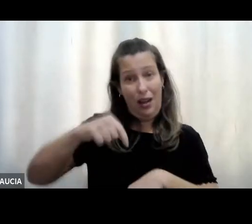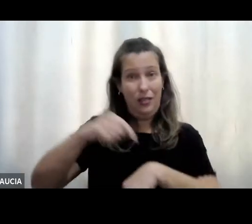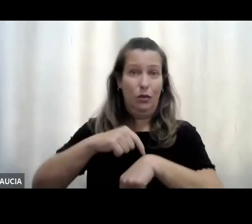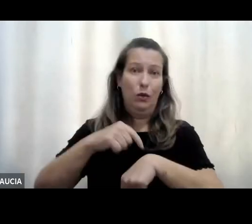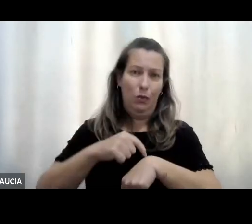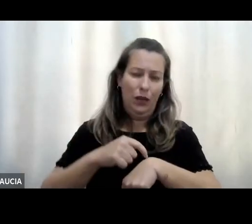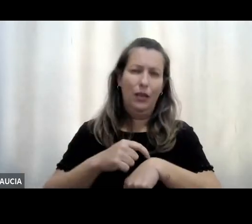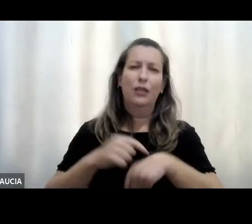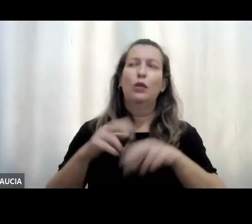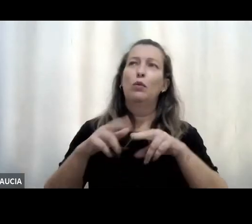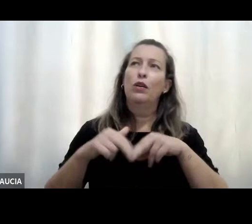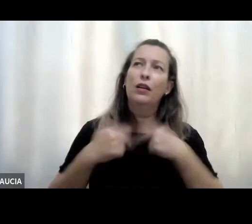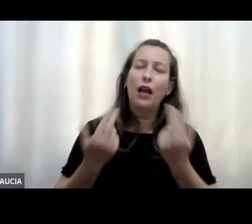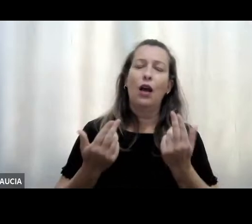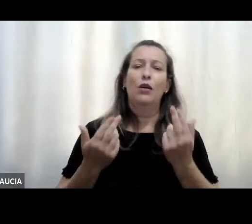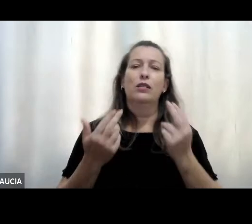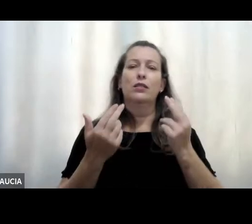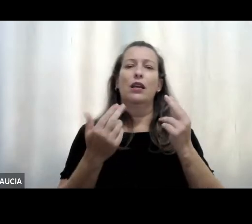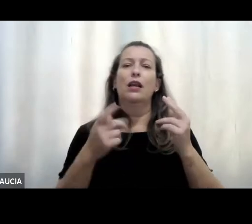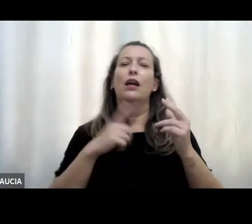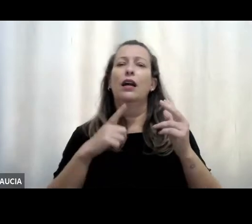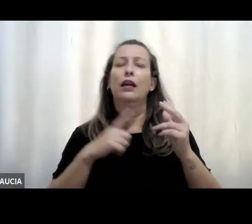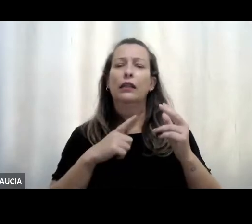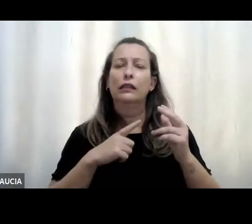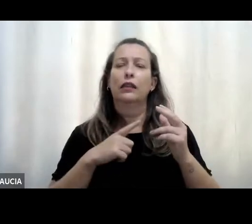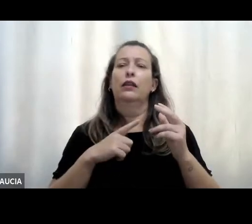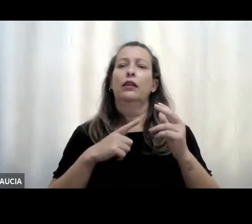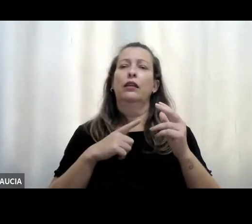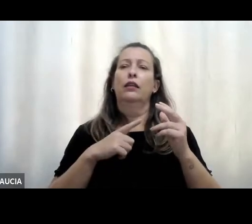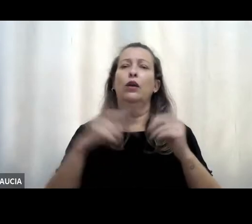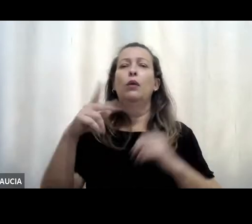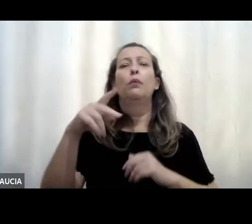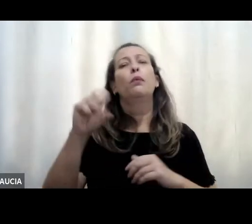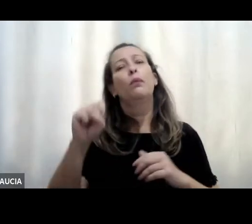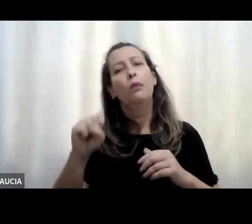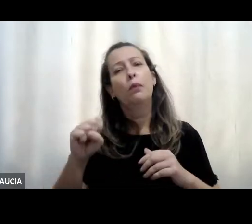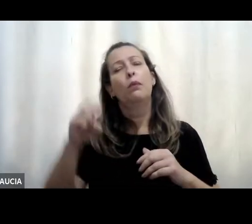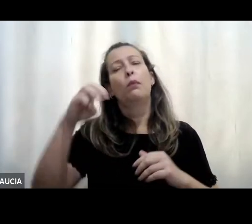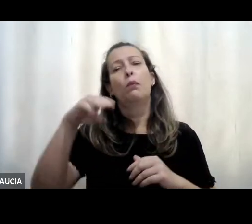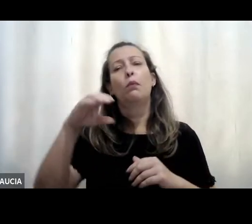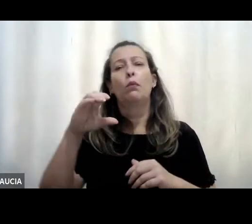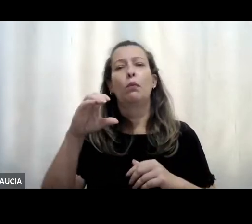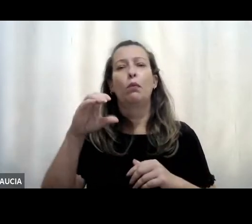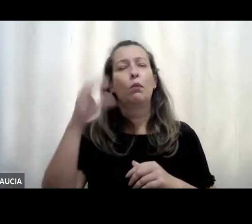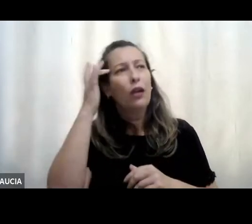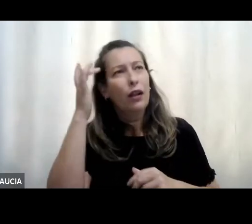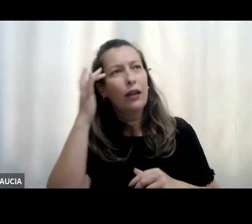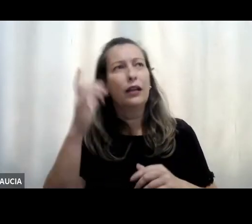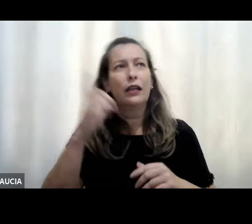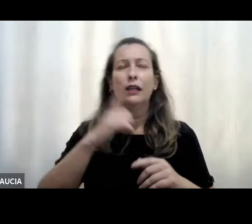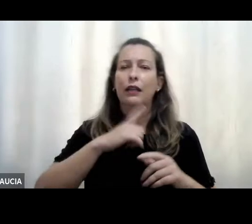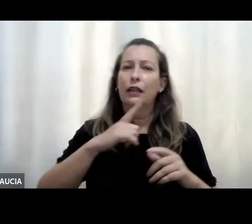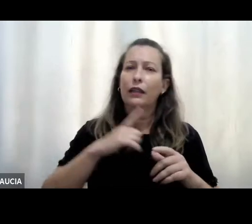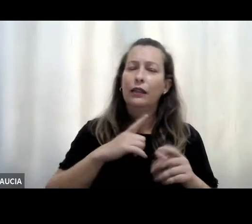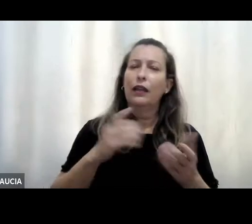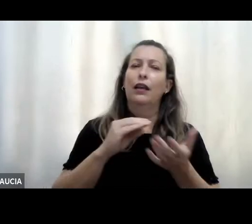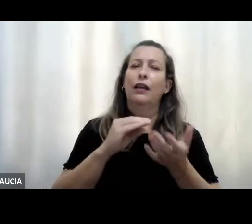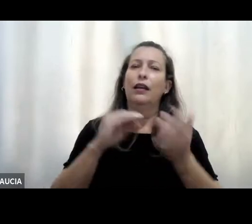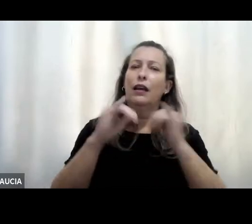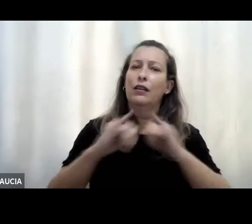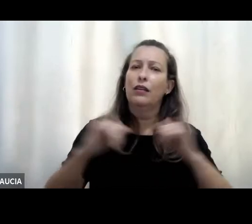né, pós-moderno, ele leva a também uma epidemia de desinformação, as narrativas